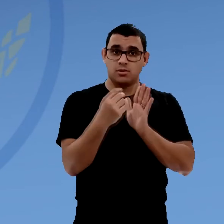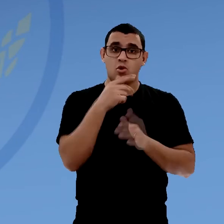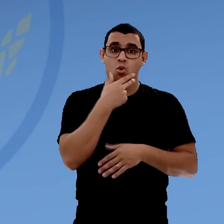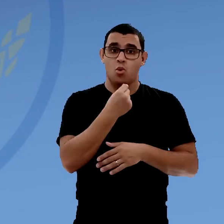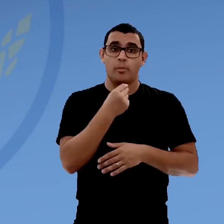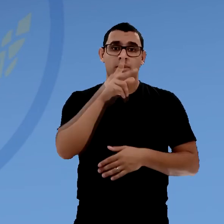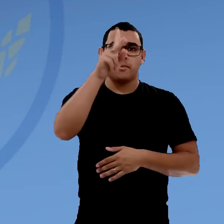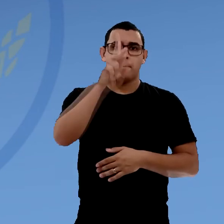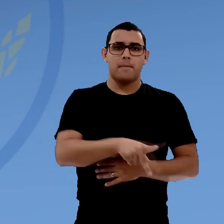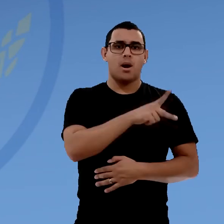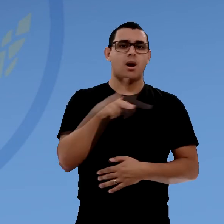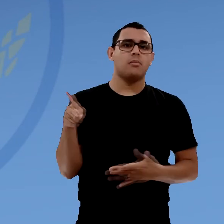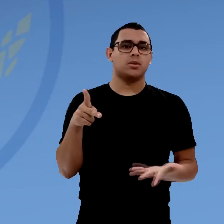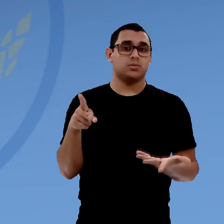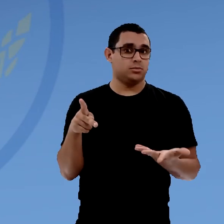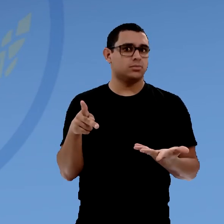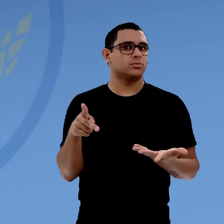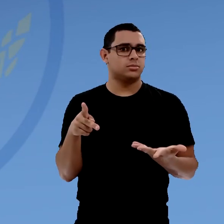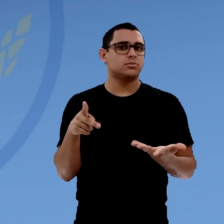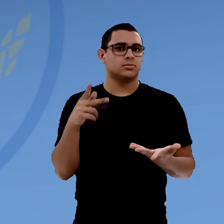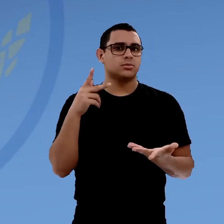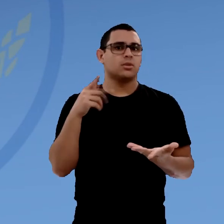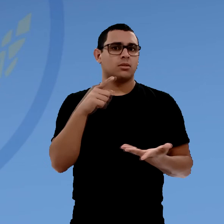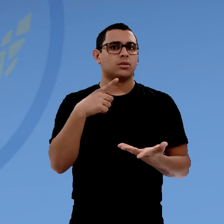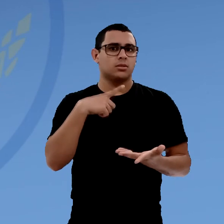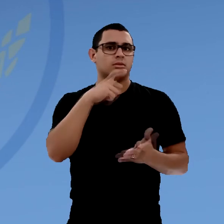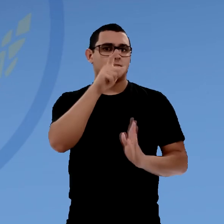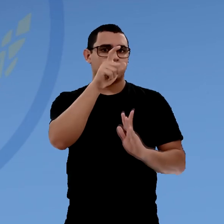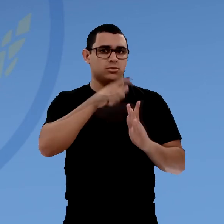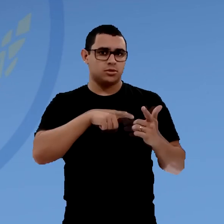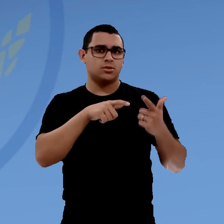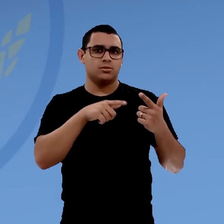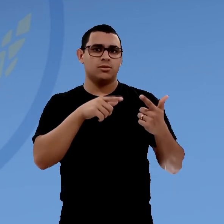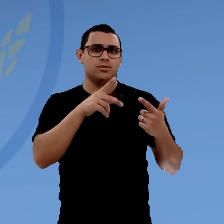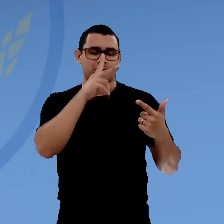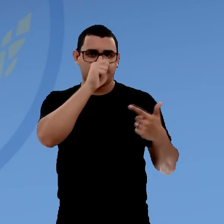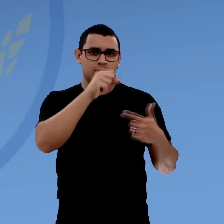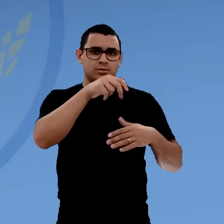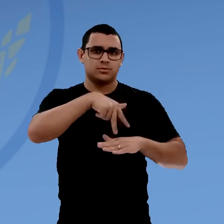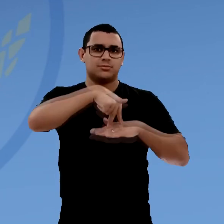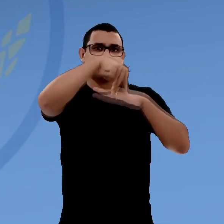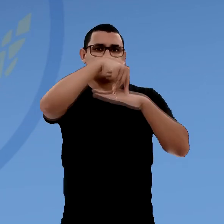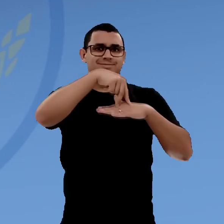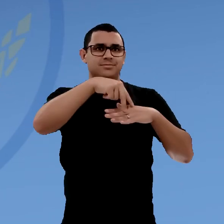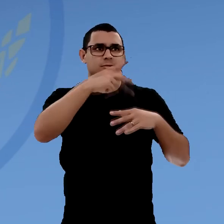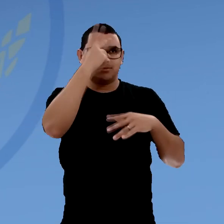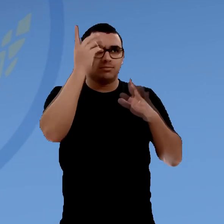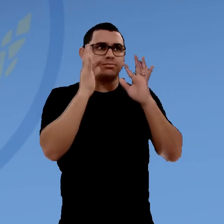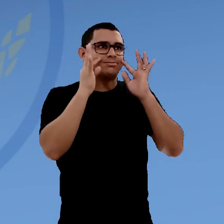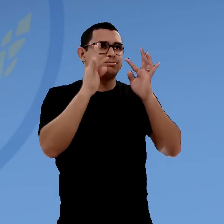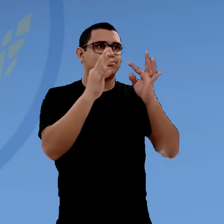por exemplo a imagem do Papa. Então, ele tem um recurso simbólico de